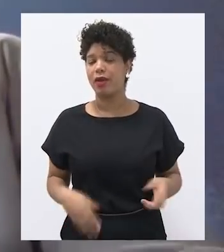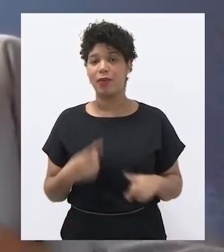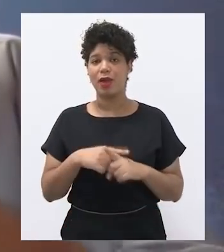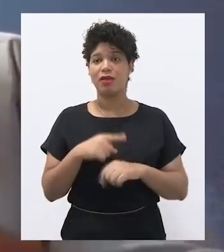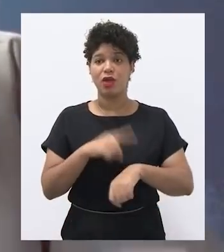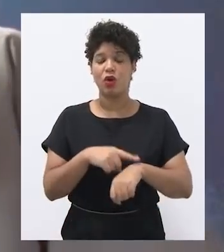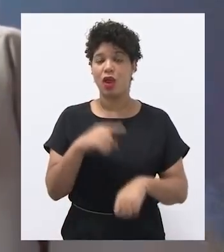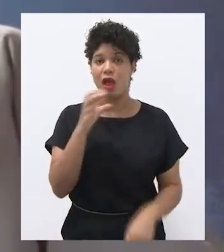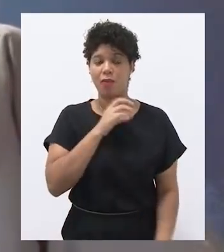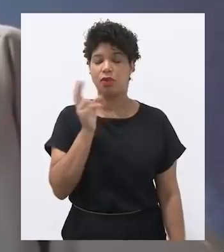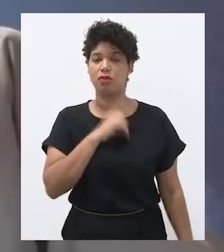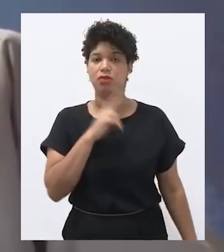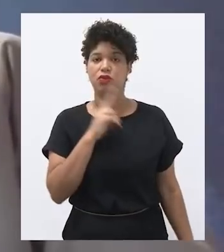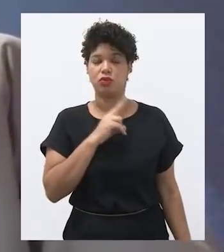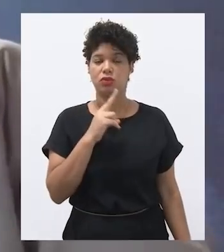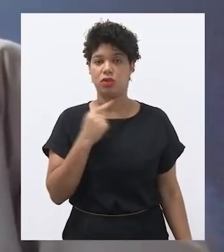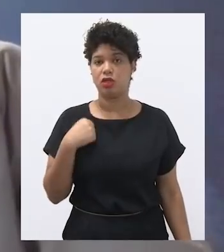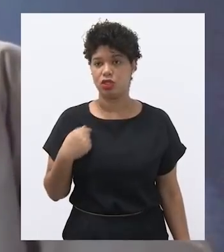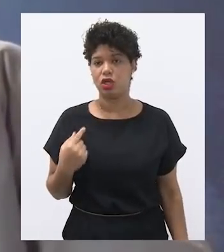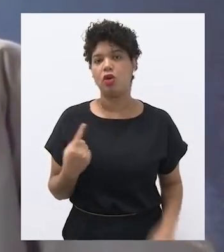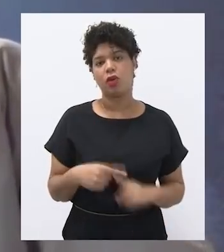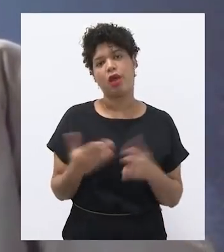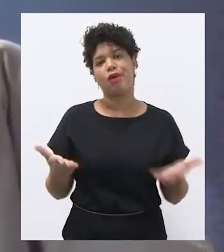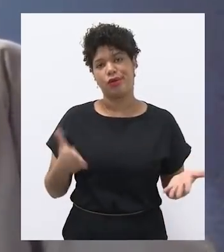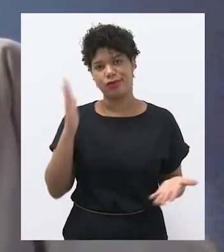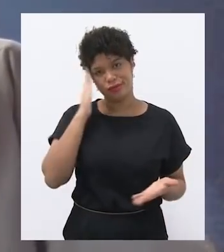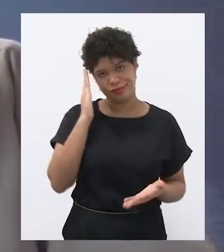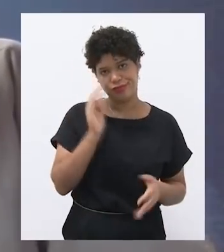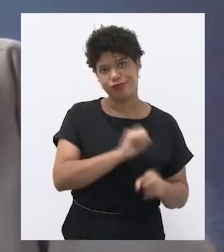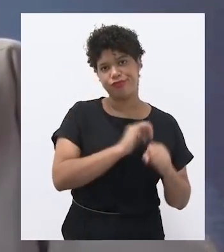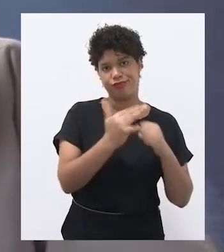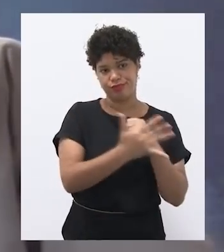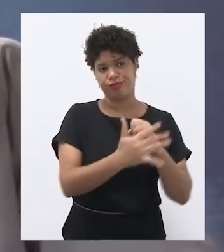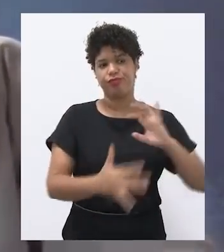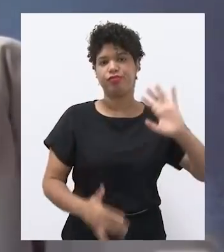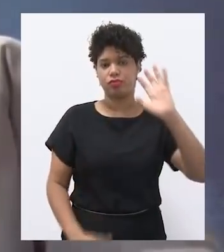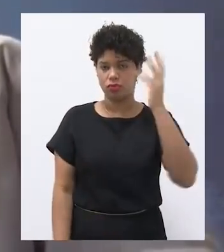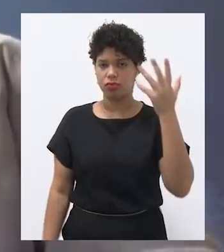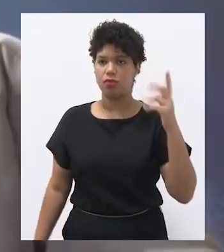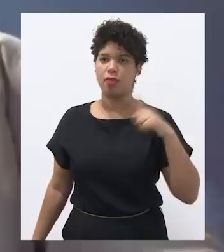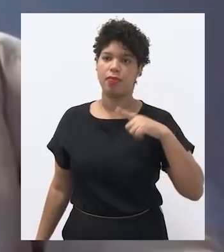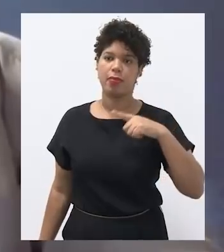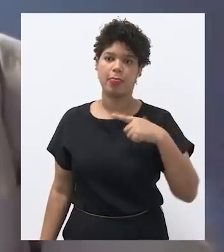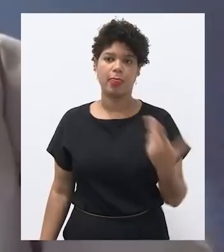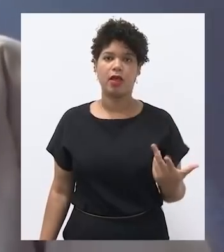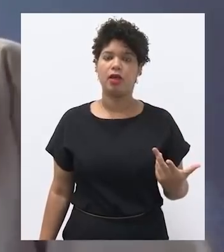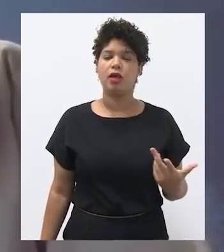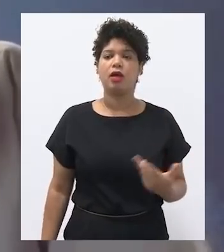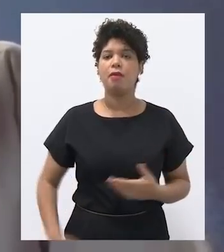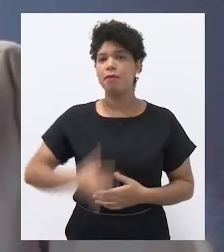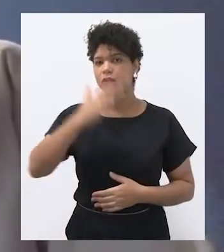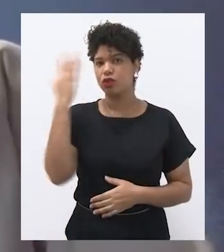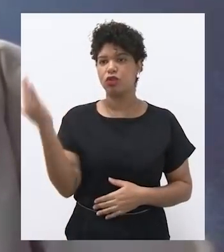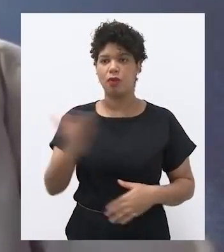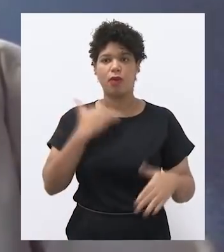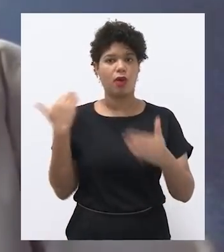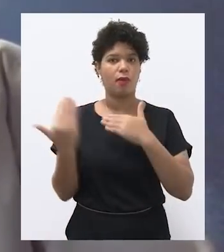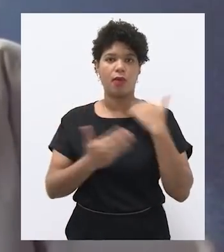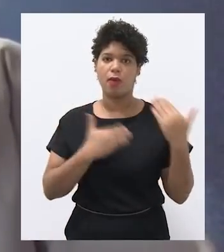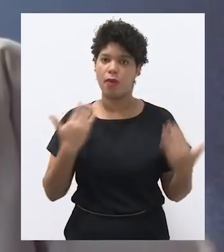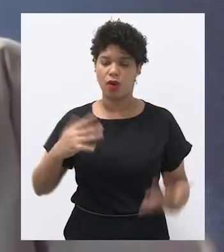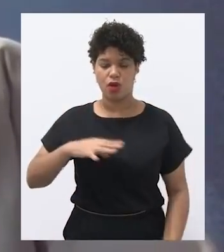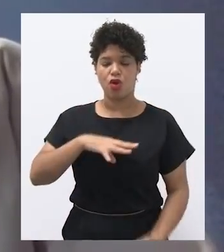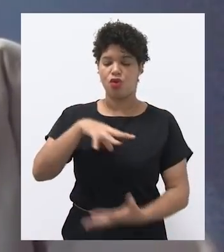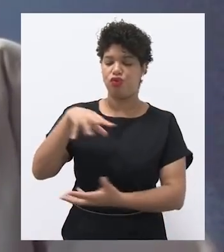emergência, claro, vivemos uma situação absolutamente excepcional, com, infelizmente, uma tragédia